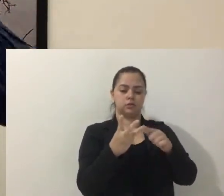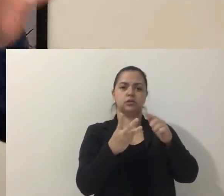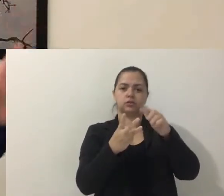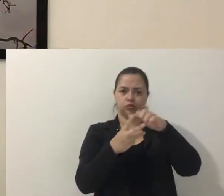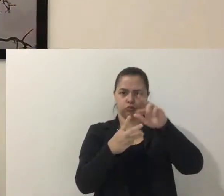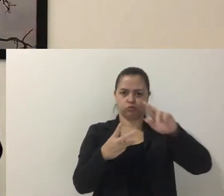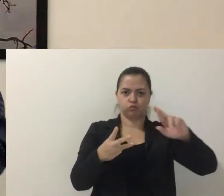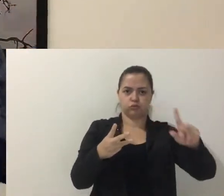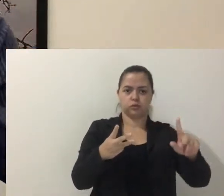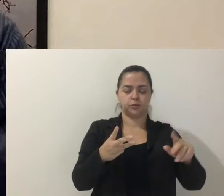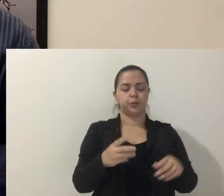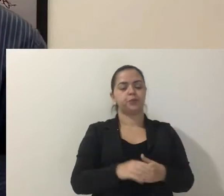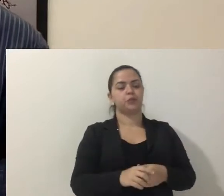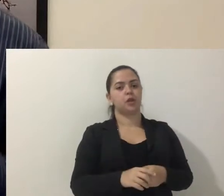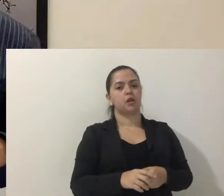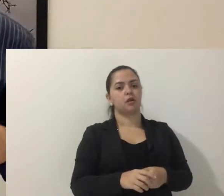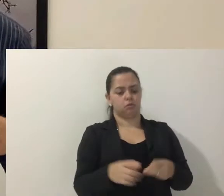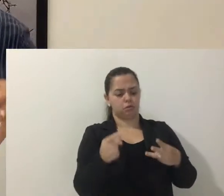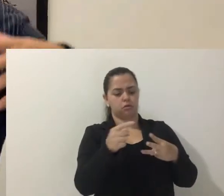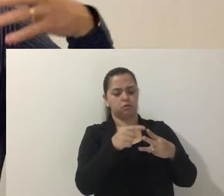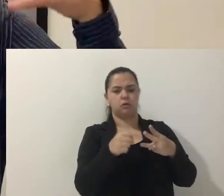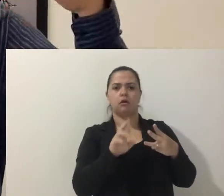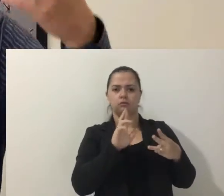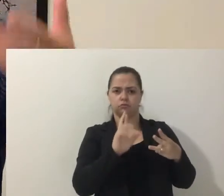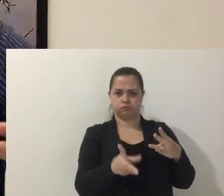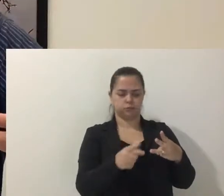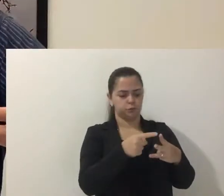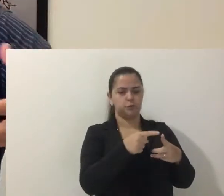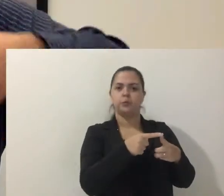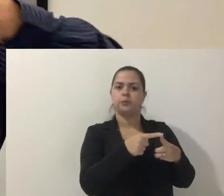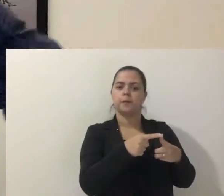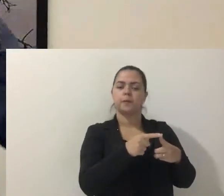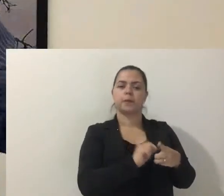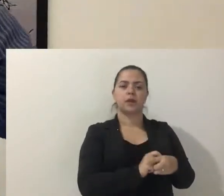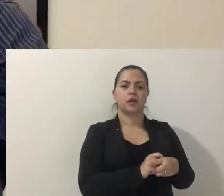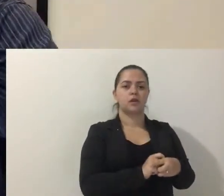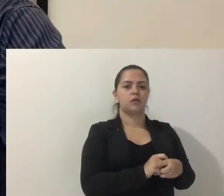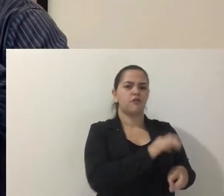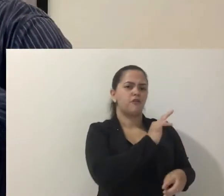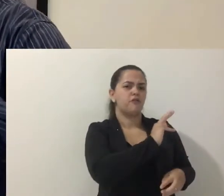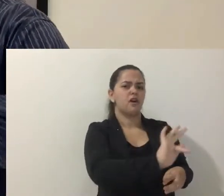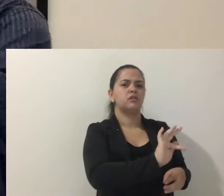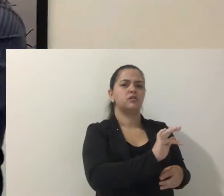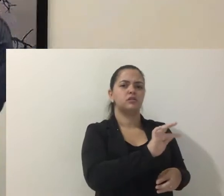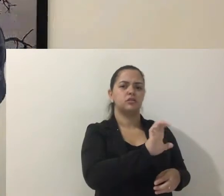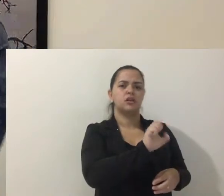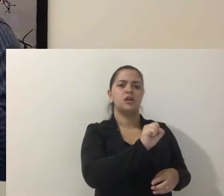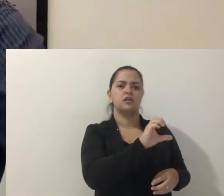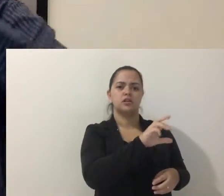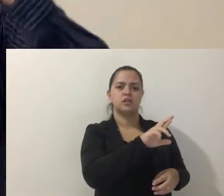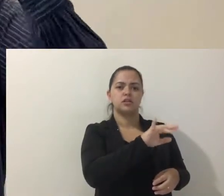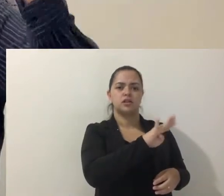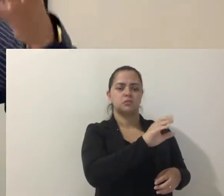3 maneiras diferentes. Primeiro, enquanto os escribas e fariseus estavam preocupados com o motivo